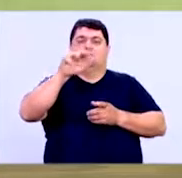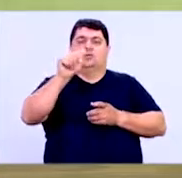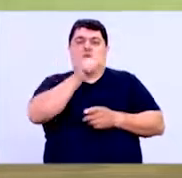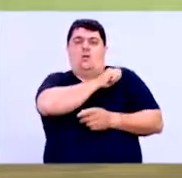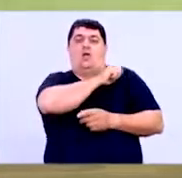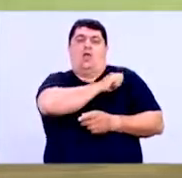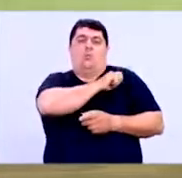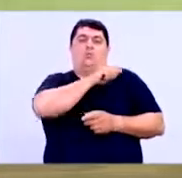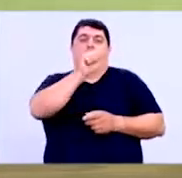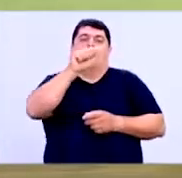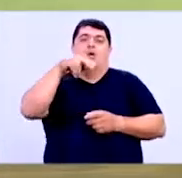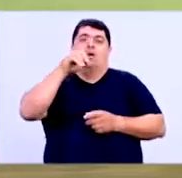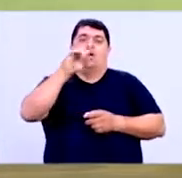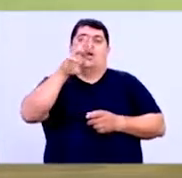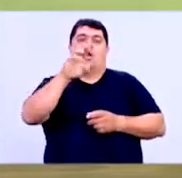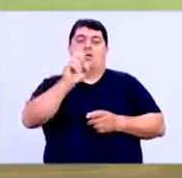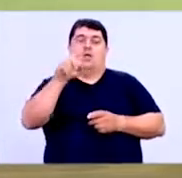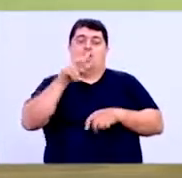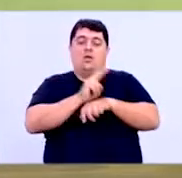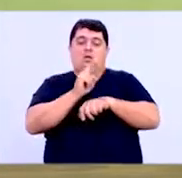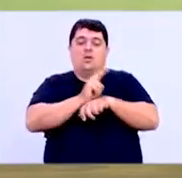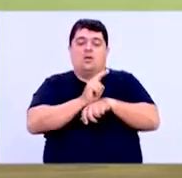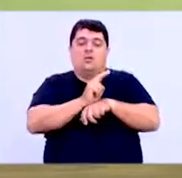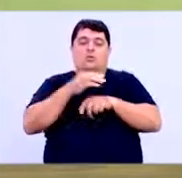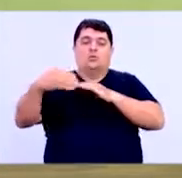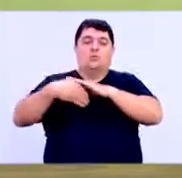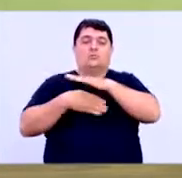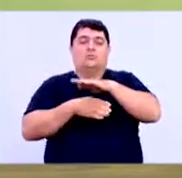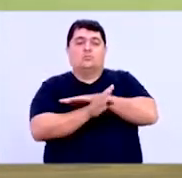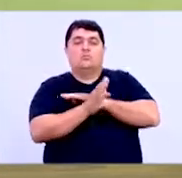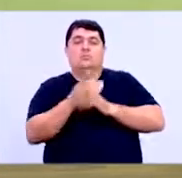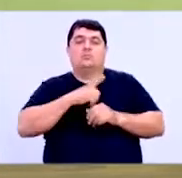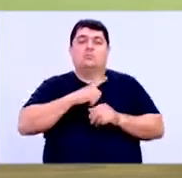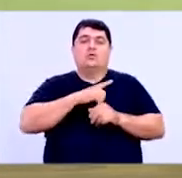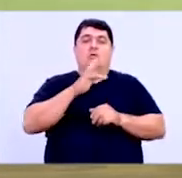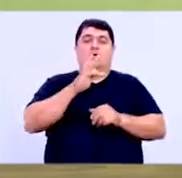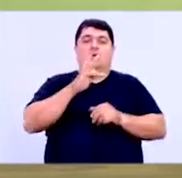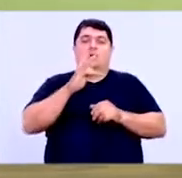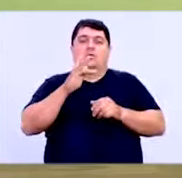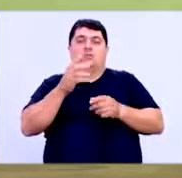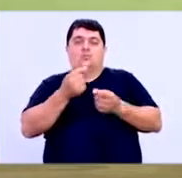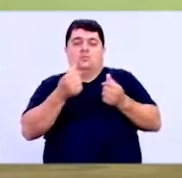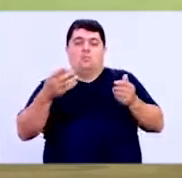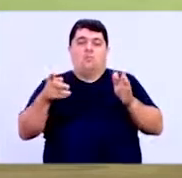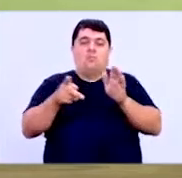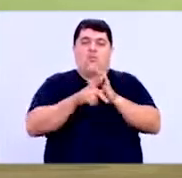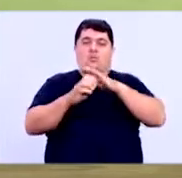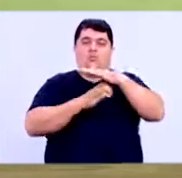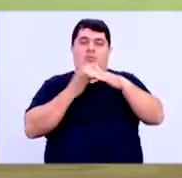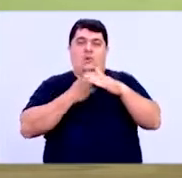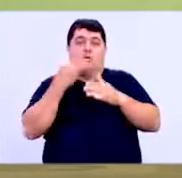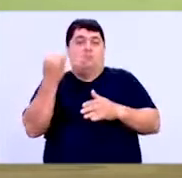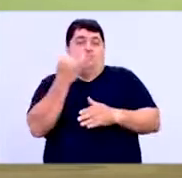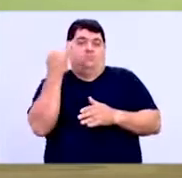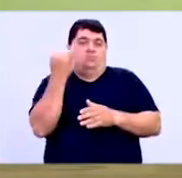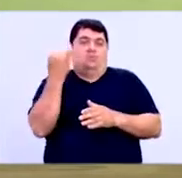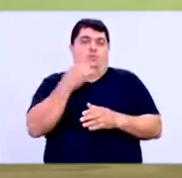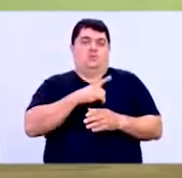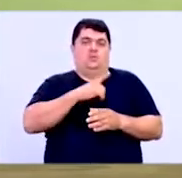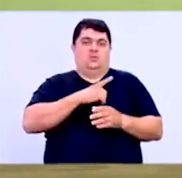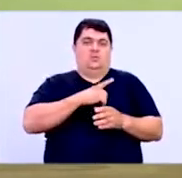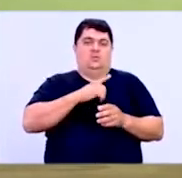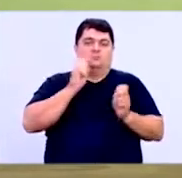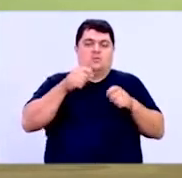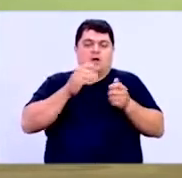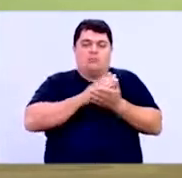respondeu: é o controle de entradas e saídas de recursos financeiros do caixa da empresa. É importante para a empresa passe a se